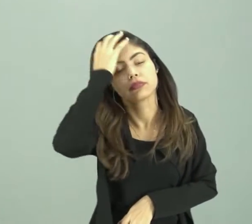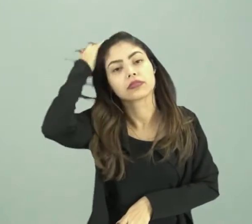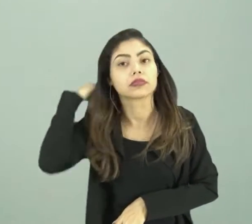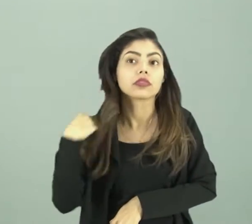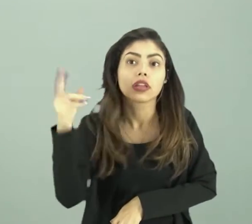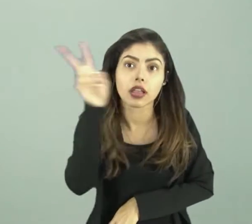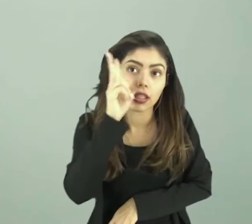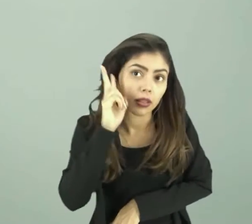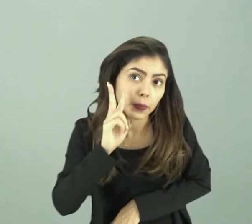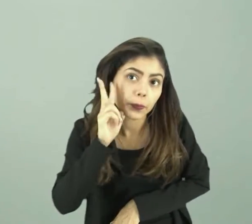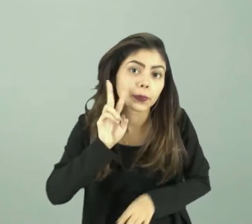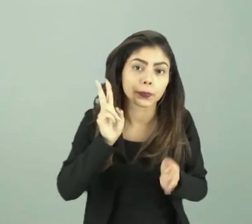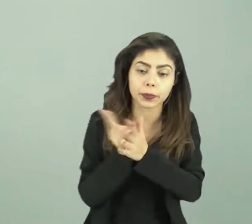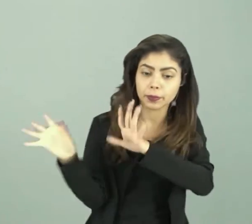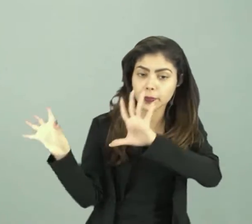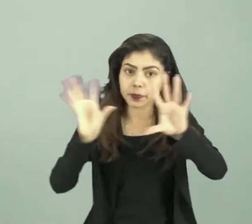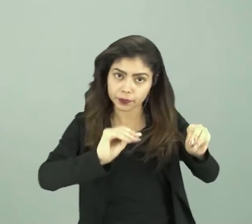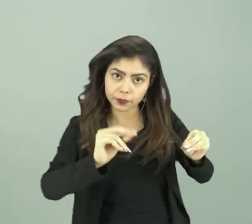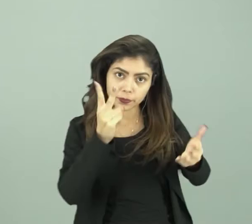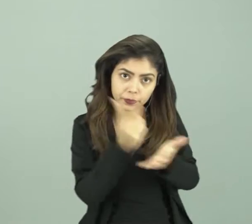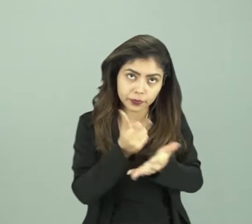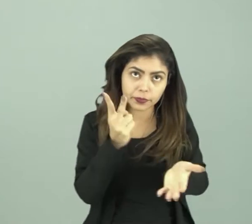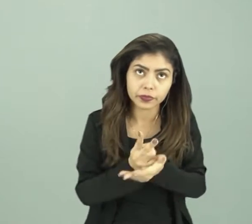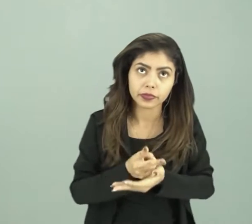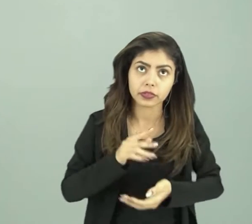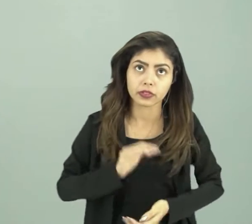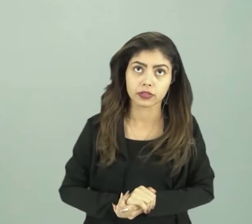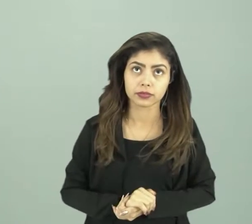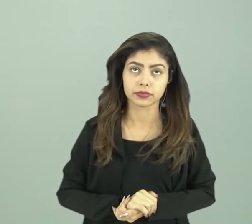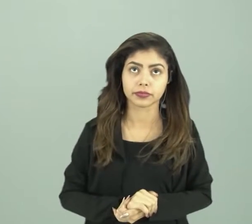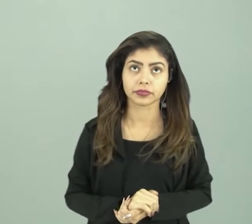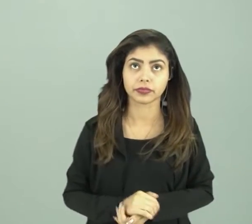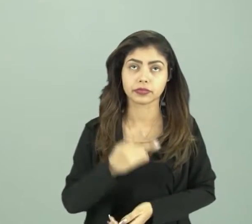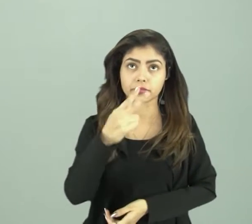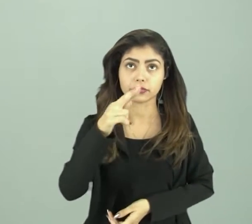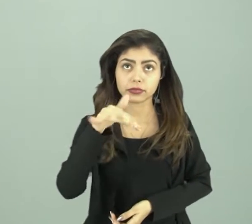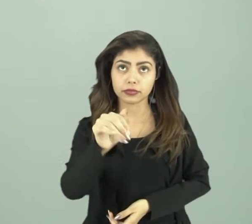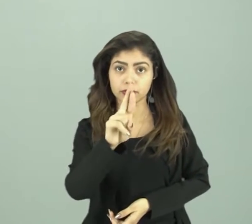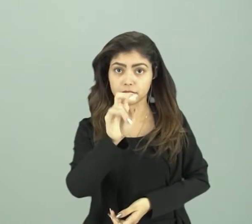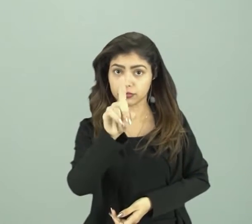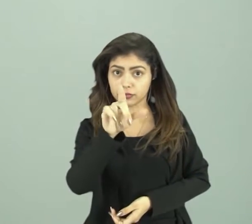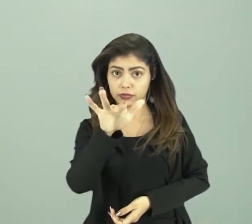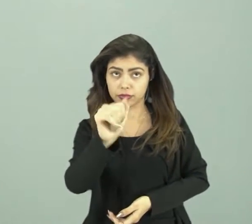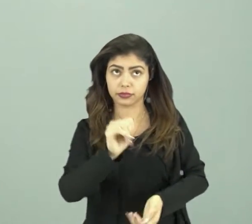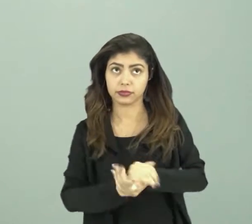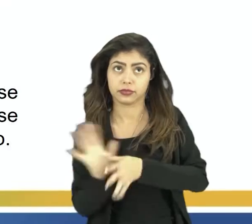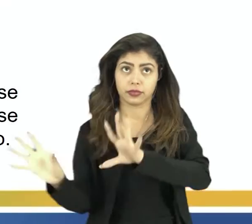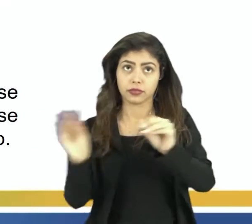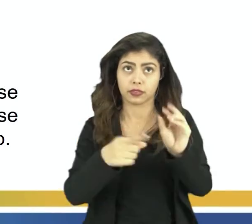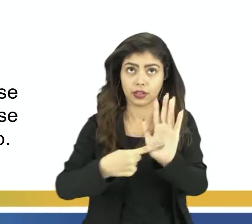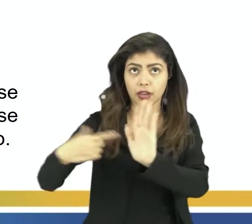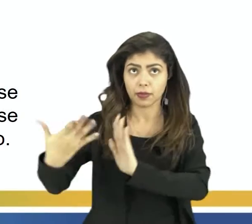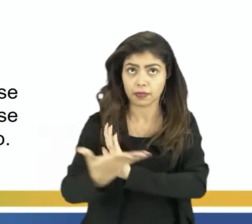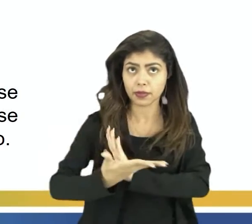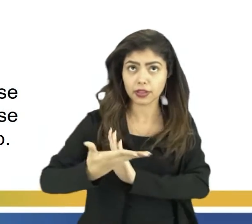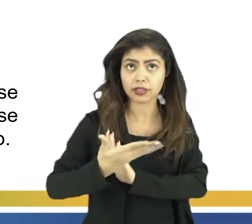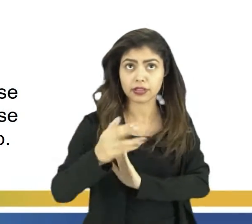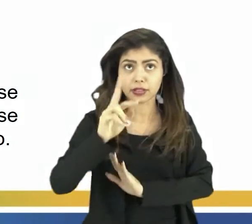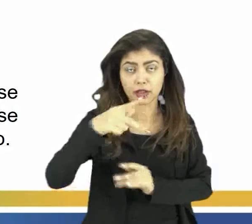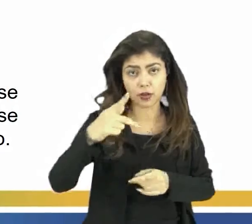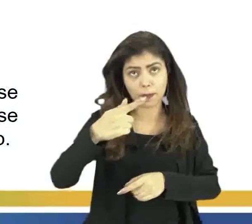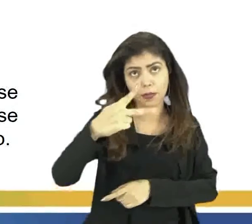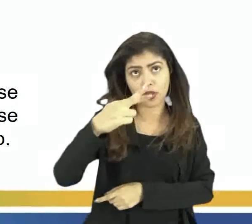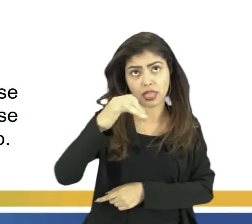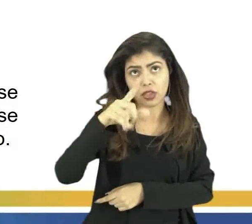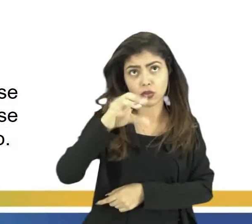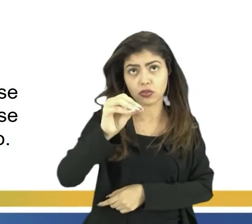Está lembrando que devemos ressaltar que os chamados prismas regulares são aqueles cujas bases são os